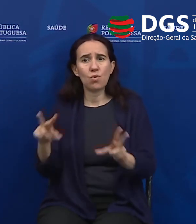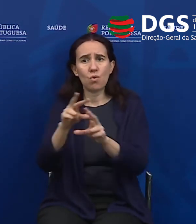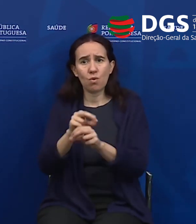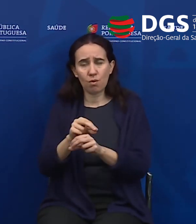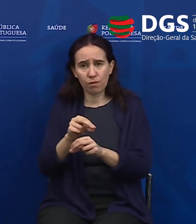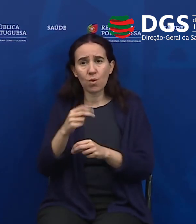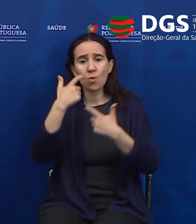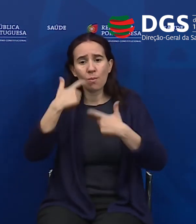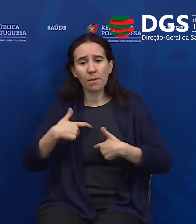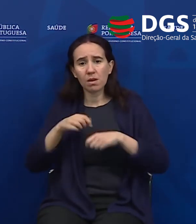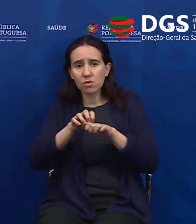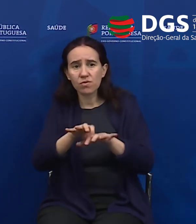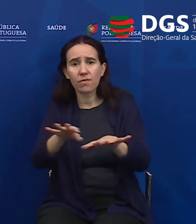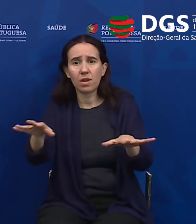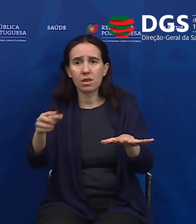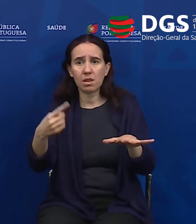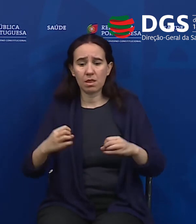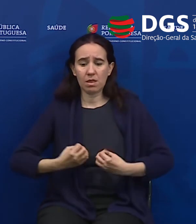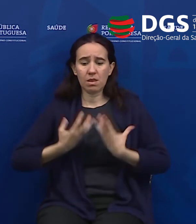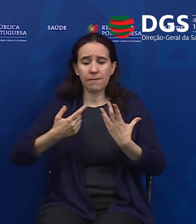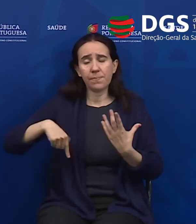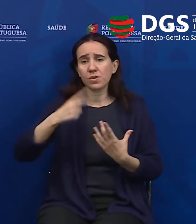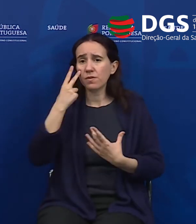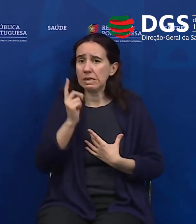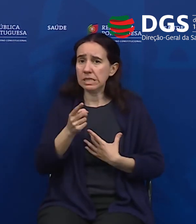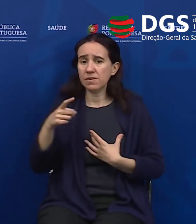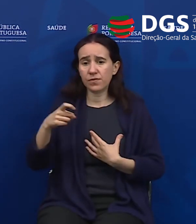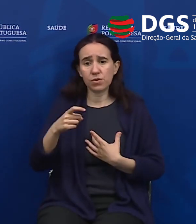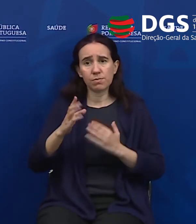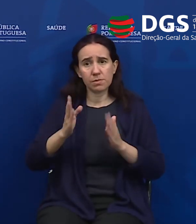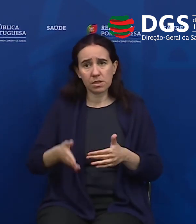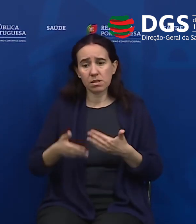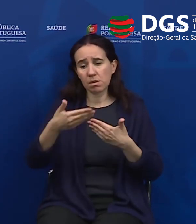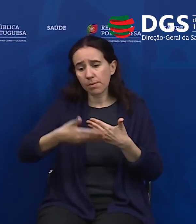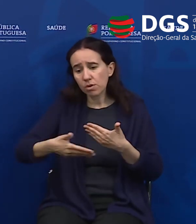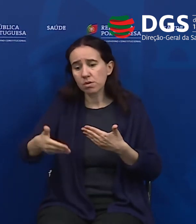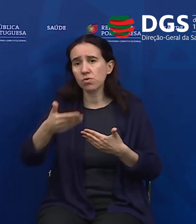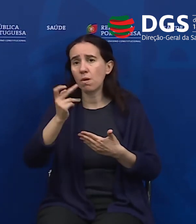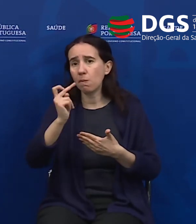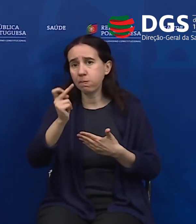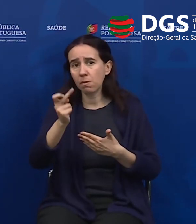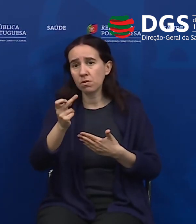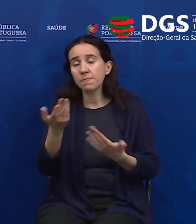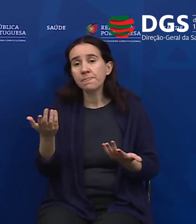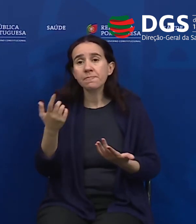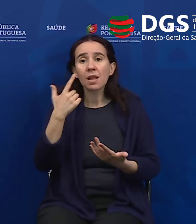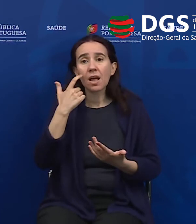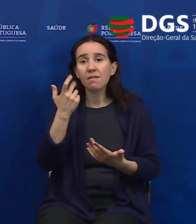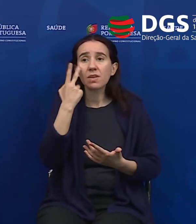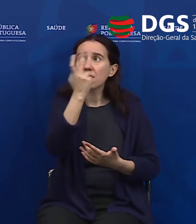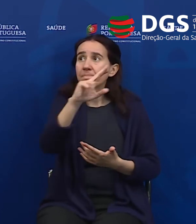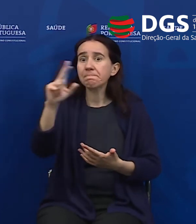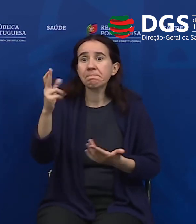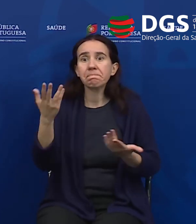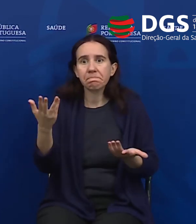infecta a espécie humana e nós vamos ter que viver com este vírus nos próximos anos, provavelmente para o resto da nossa